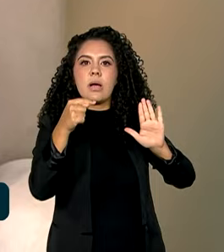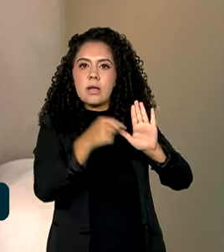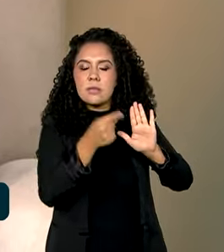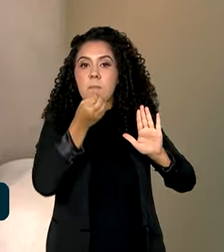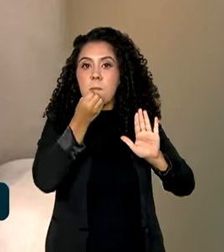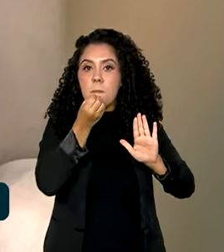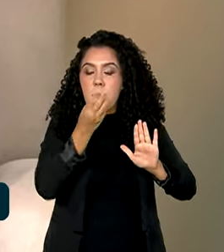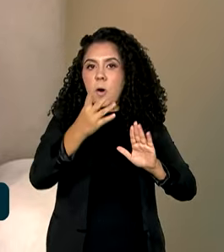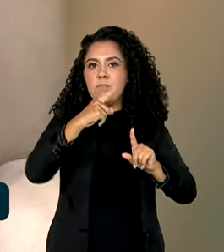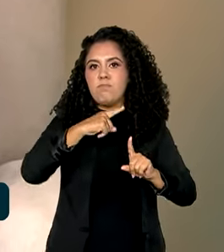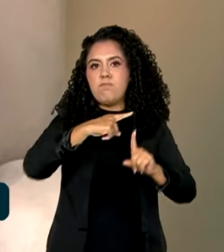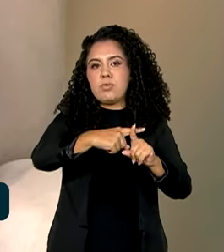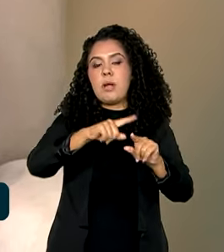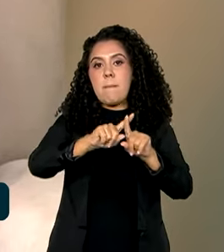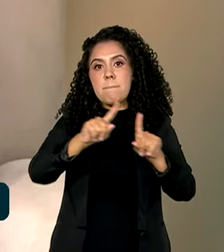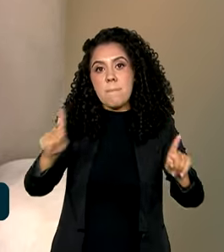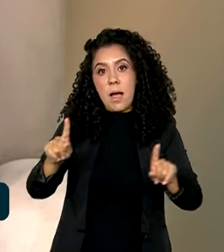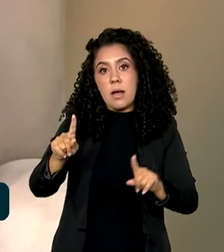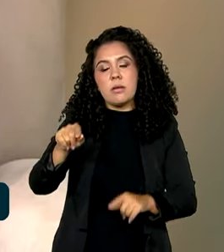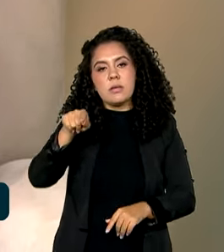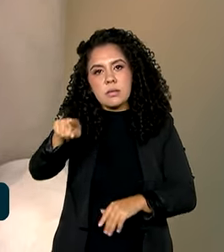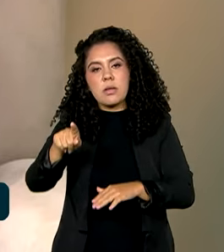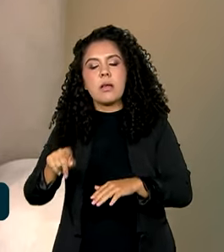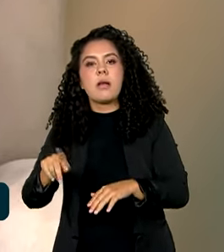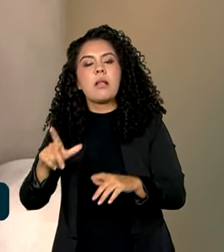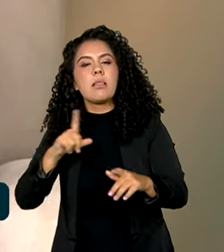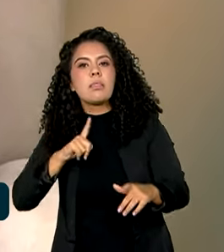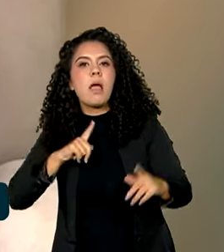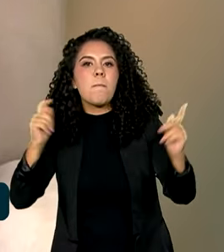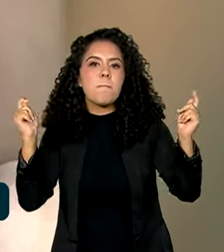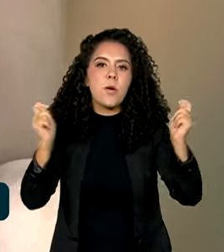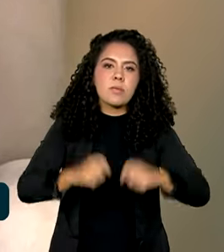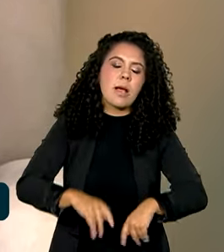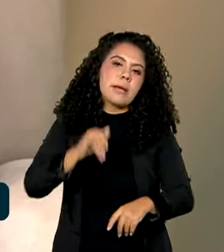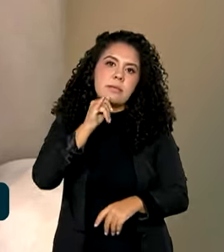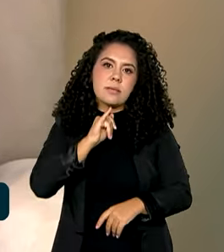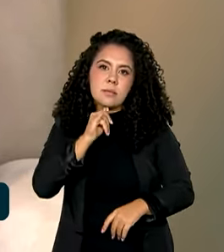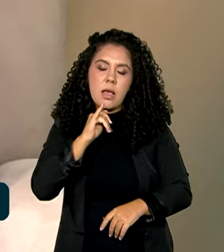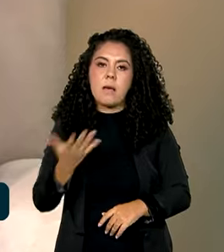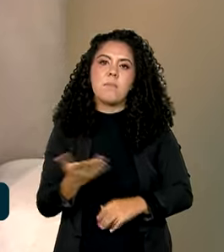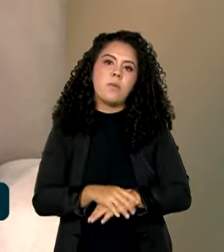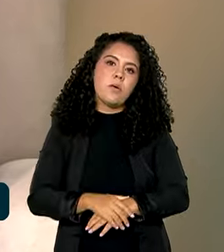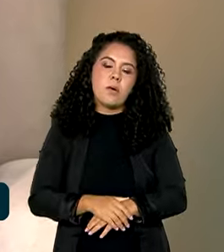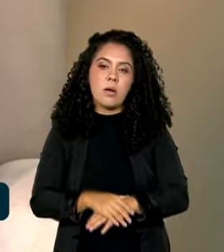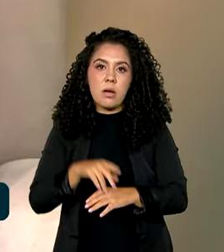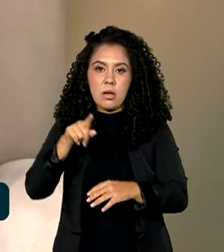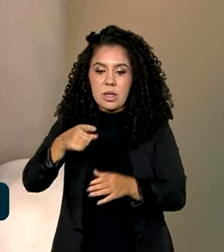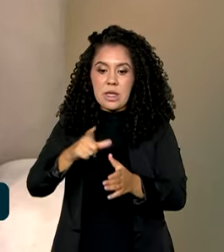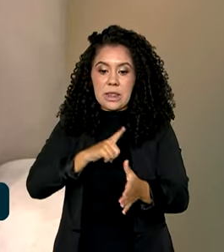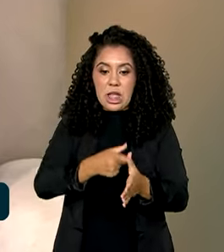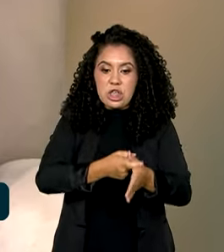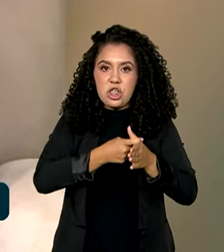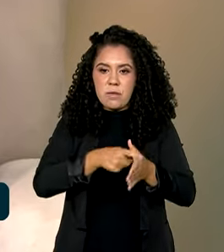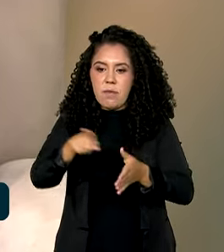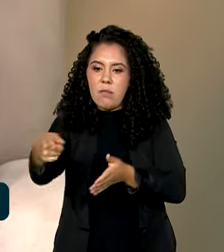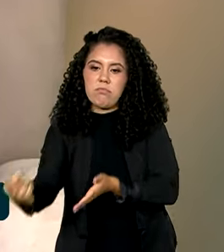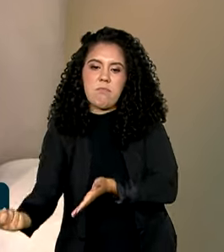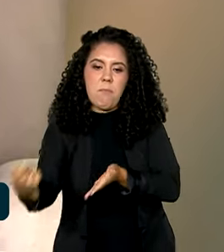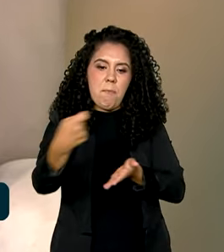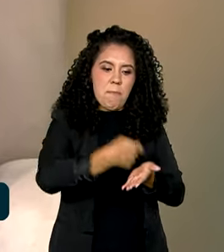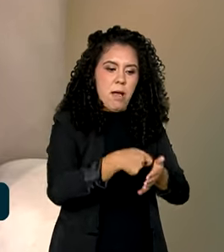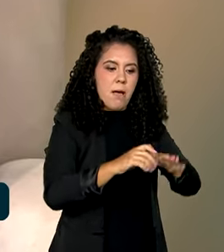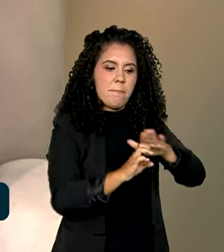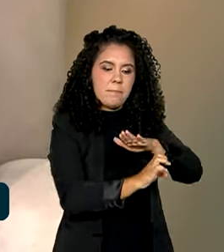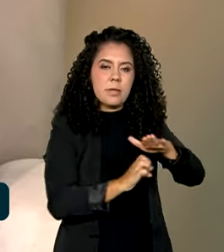para o credor que aderiu, ele agora ele tem a possibilidade, né, de receber o pagamento de uma dívida que ele já considerava